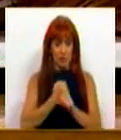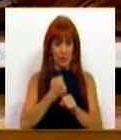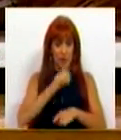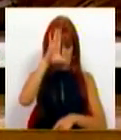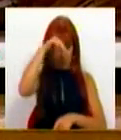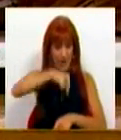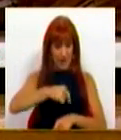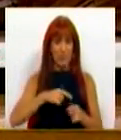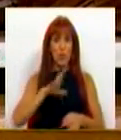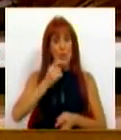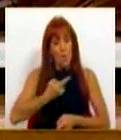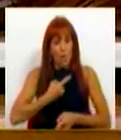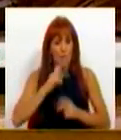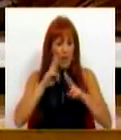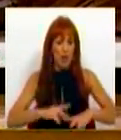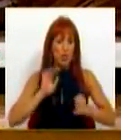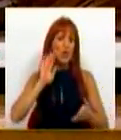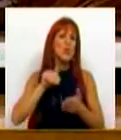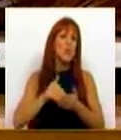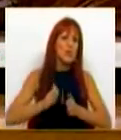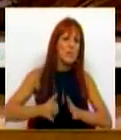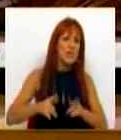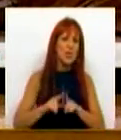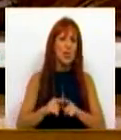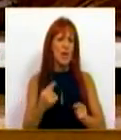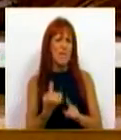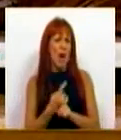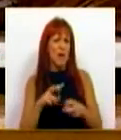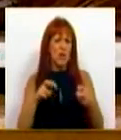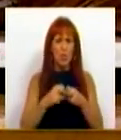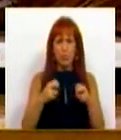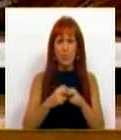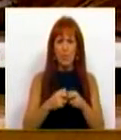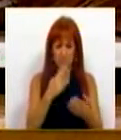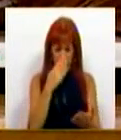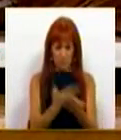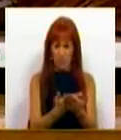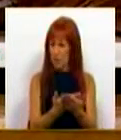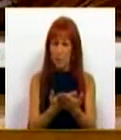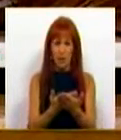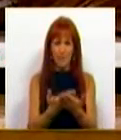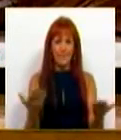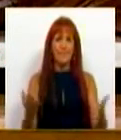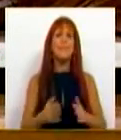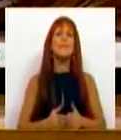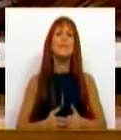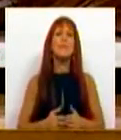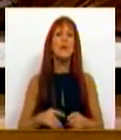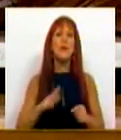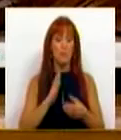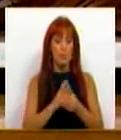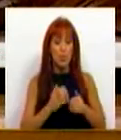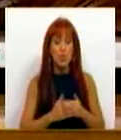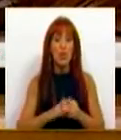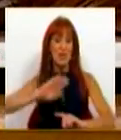o Governo teve que encontrar soluções para sérios problemas com que se confrontou. Um